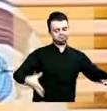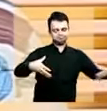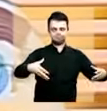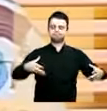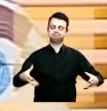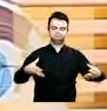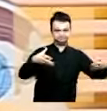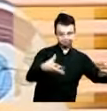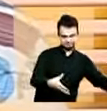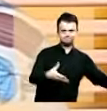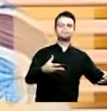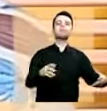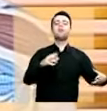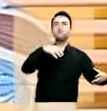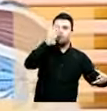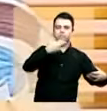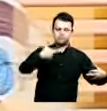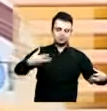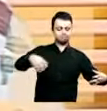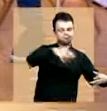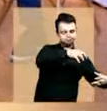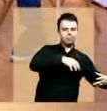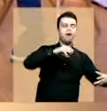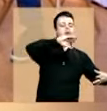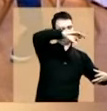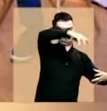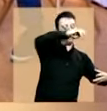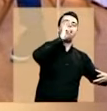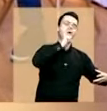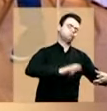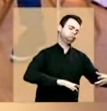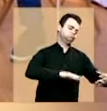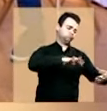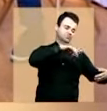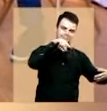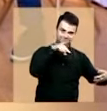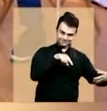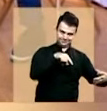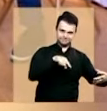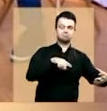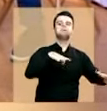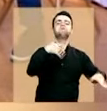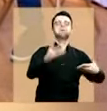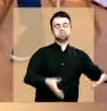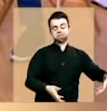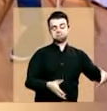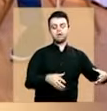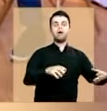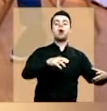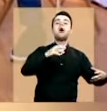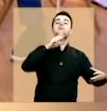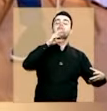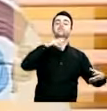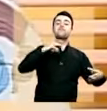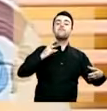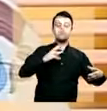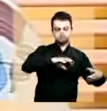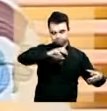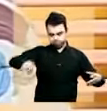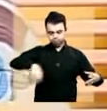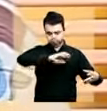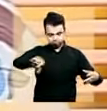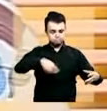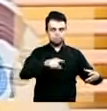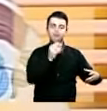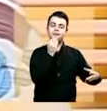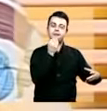o cloro, deixa, depois vira tudo na pia, né? Ninguém pega aquela água para lavar o chão, ou mesmo para limpar